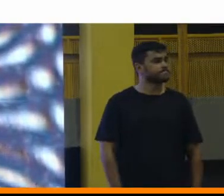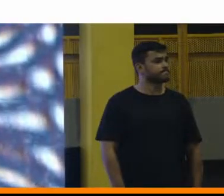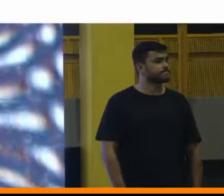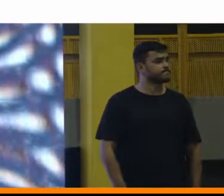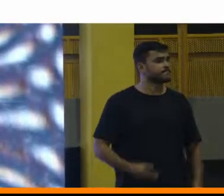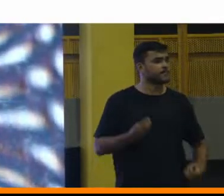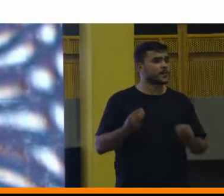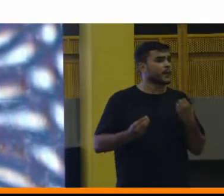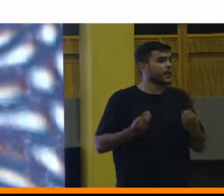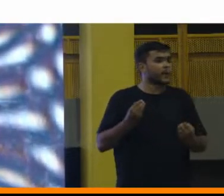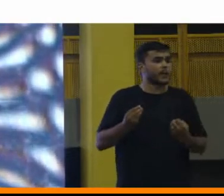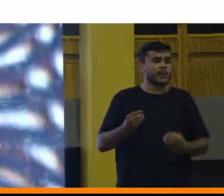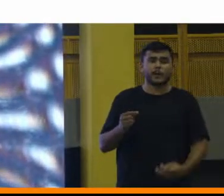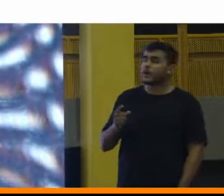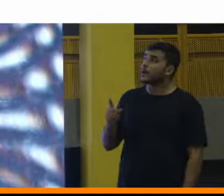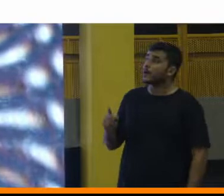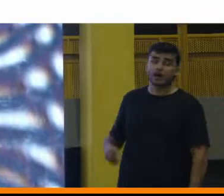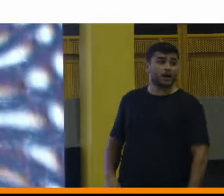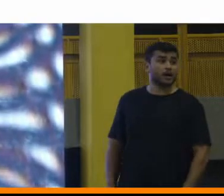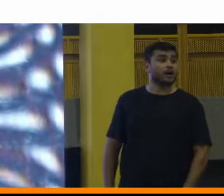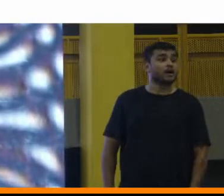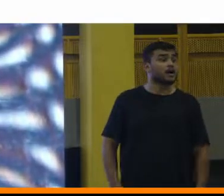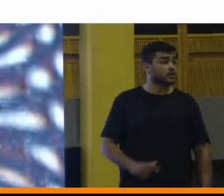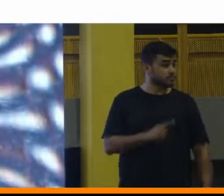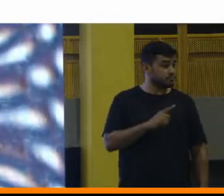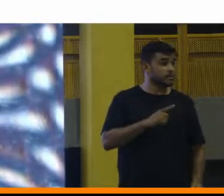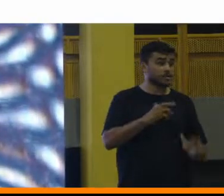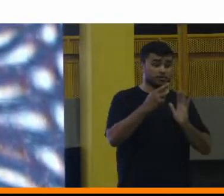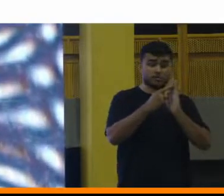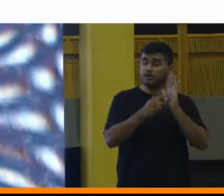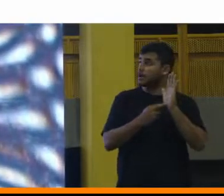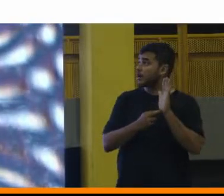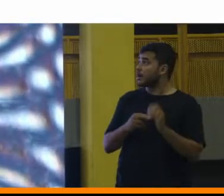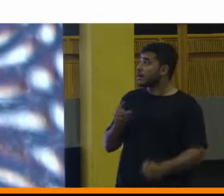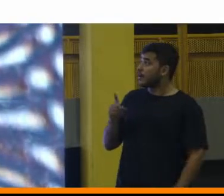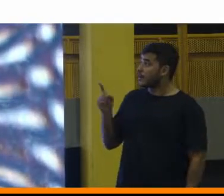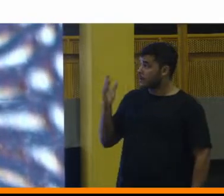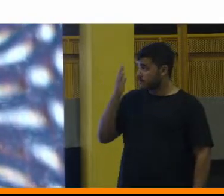Como é que a gente faz isso? Tem a famosa regrinha do paralelogramo.